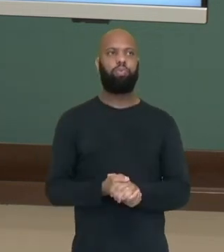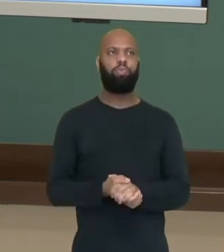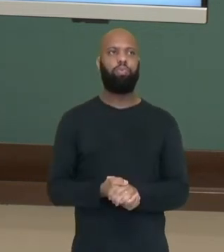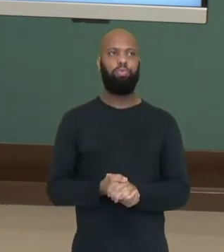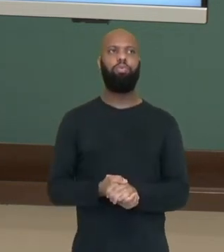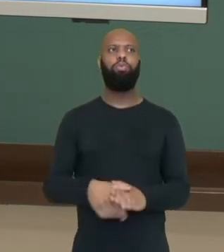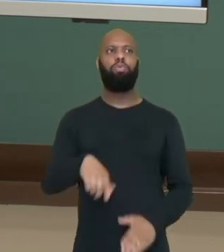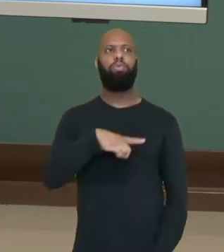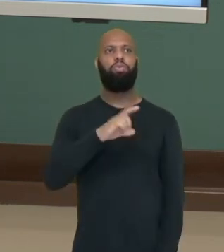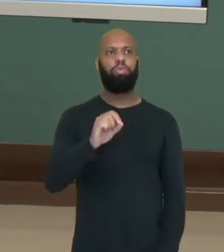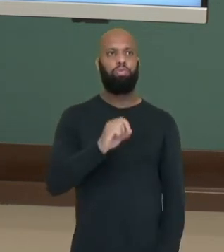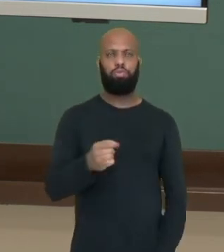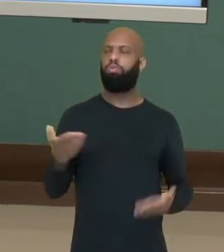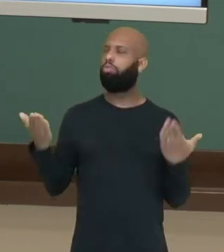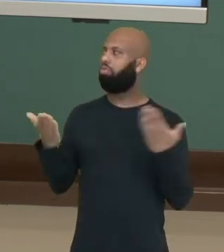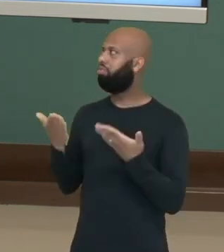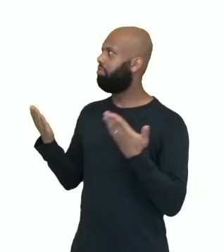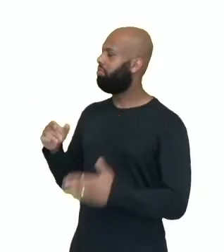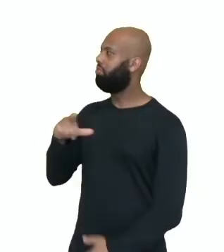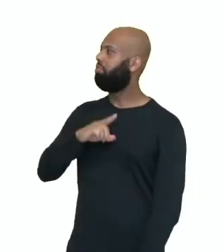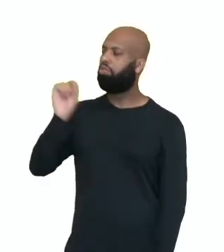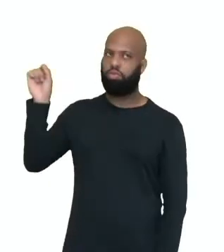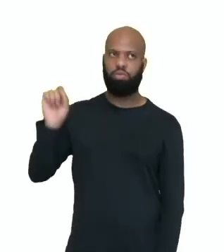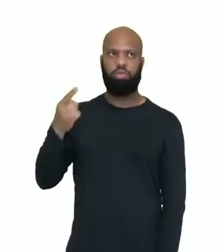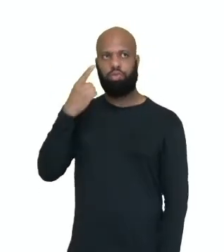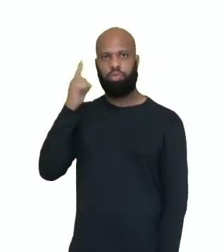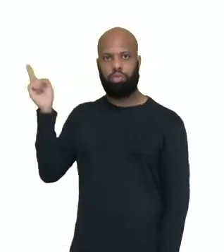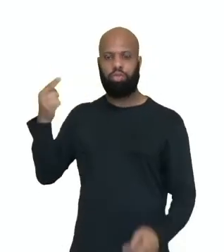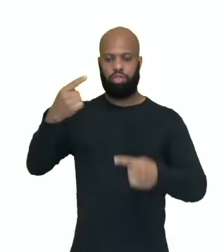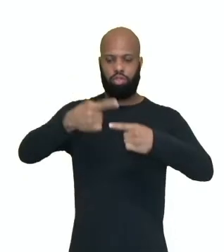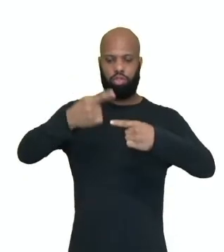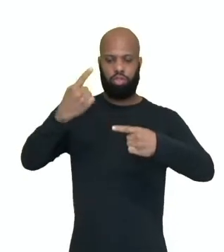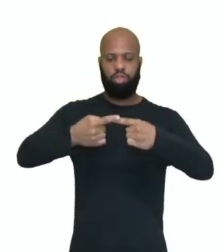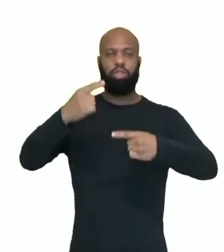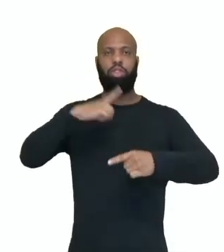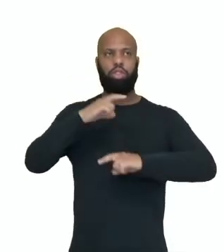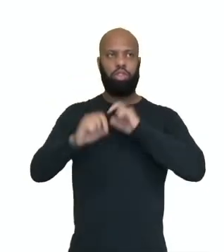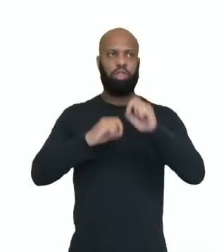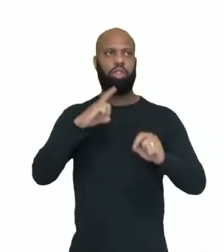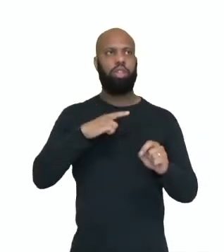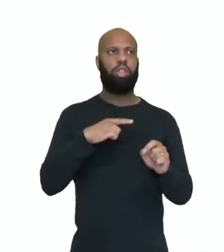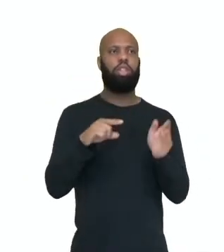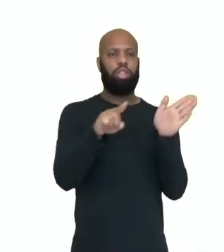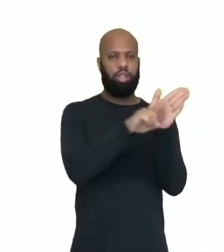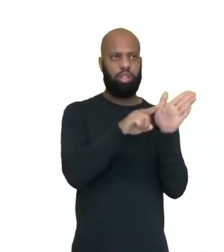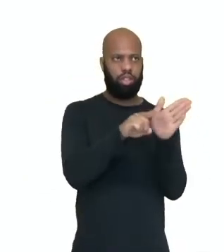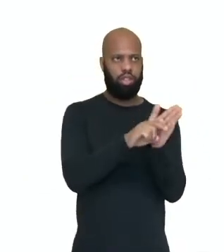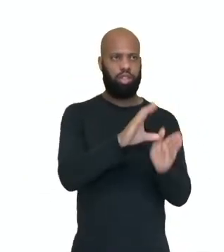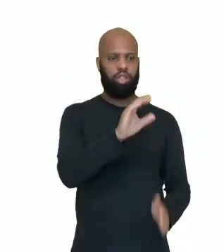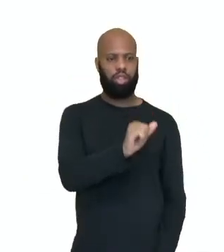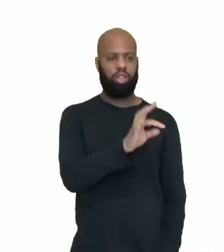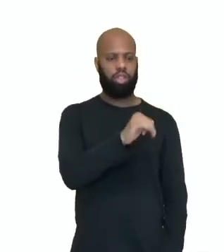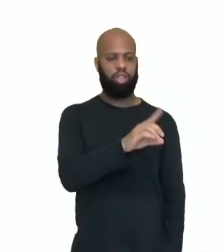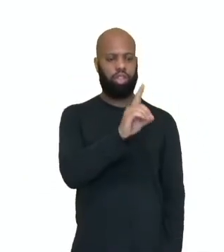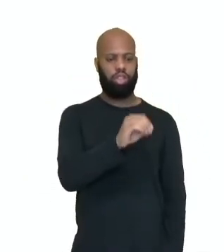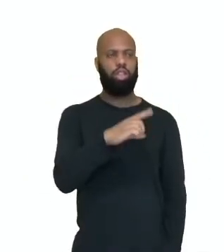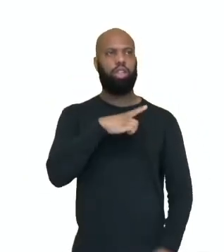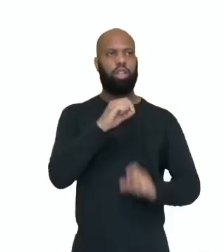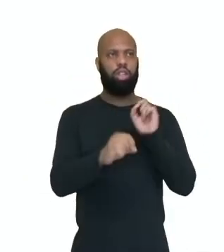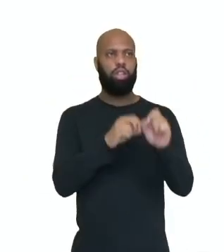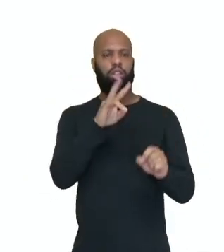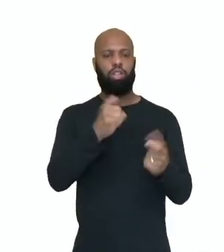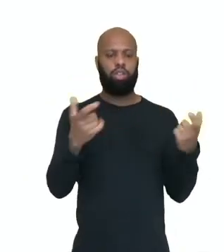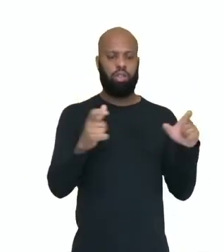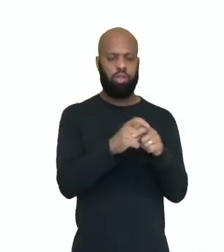E aí o esquema a gente tem no circuito interno o cátodo, que é o polo negativo, o cátion vai sofrer a redução e